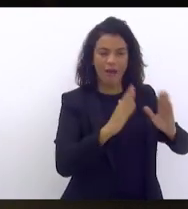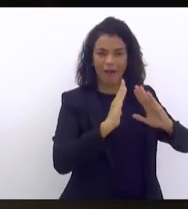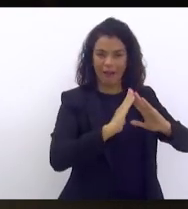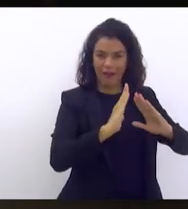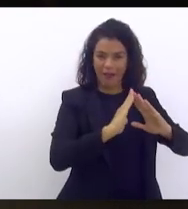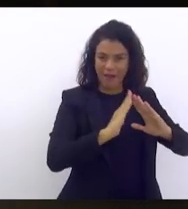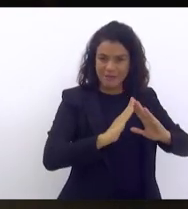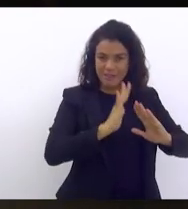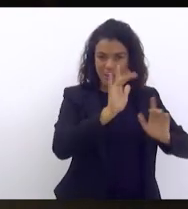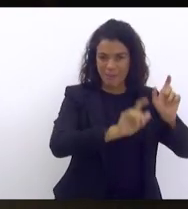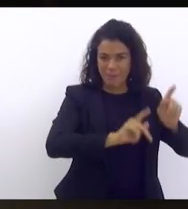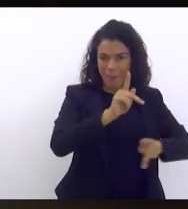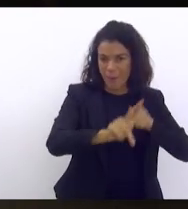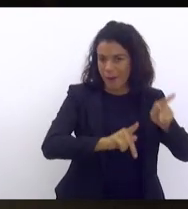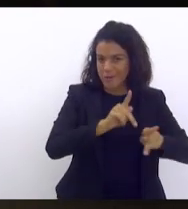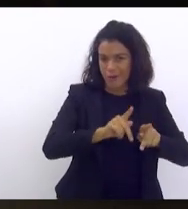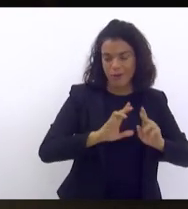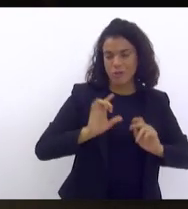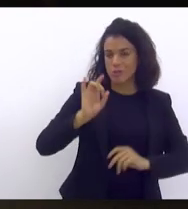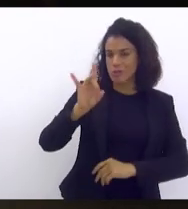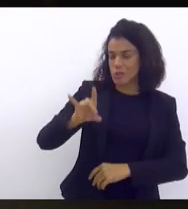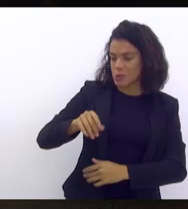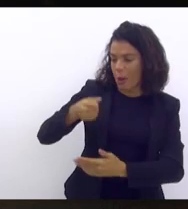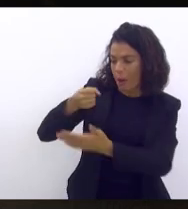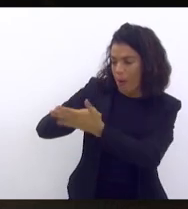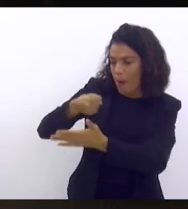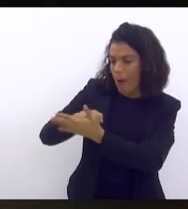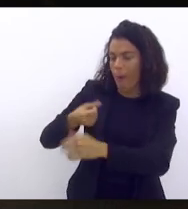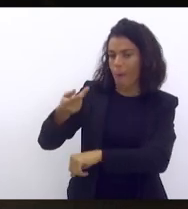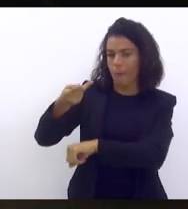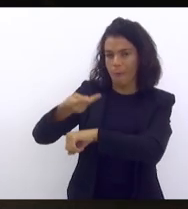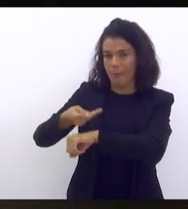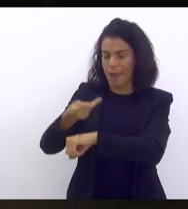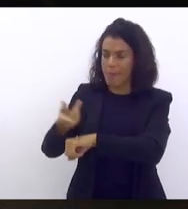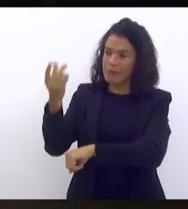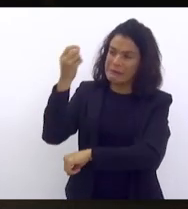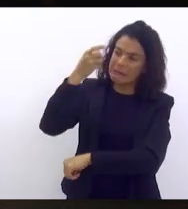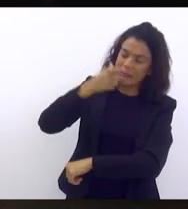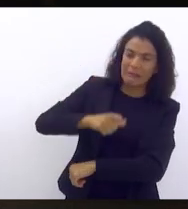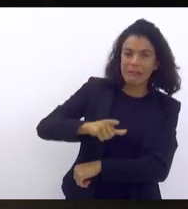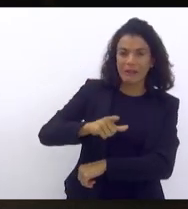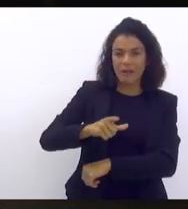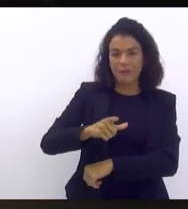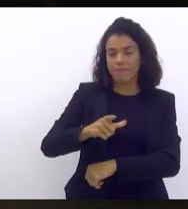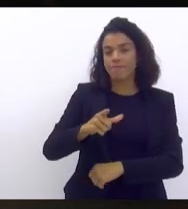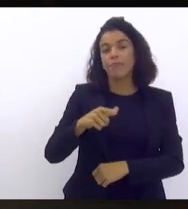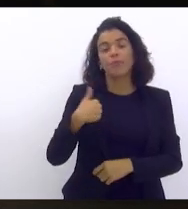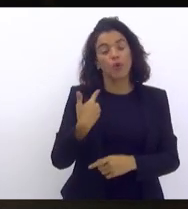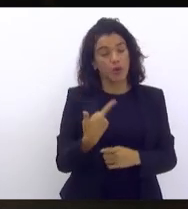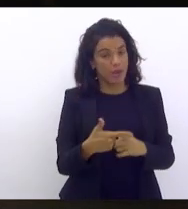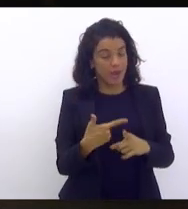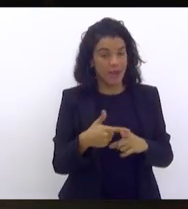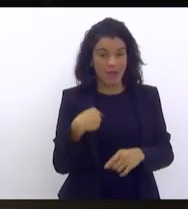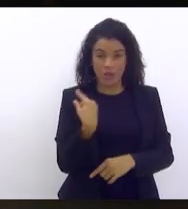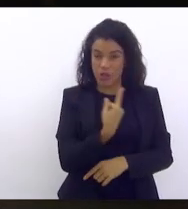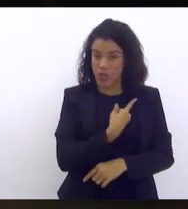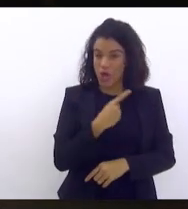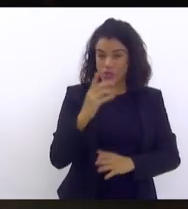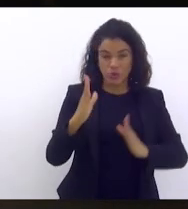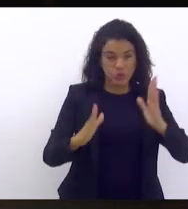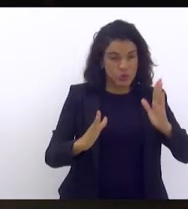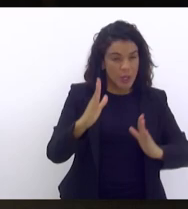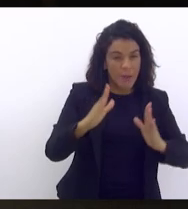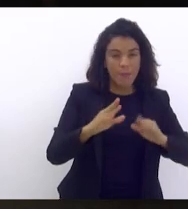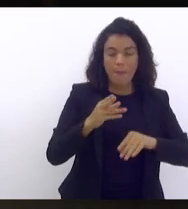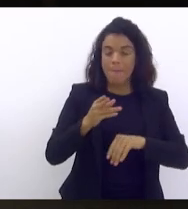pessoas, a gente não está só pleiteando um prêmio. Na realidade, a gente faz jus a isso, porque nós estivemos em todo tempo, em